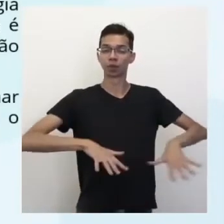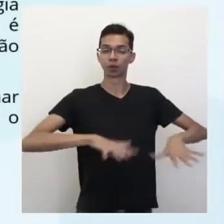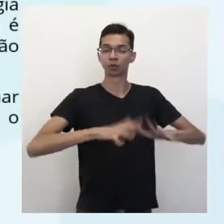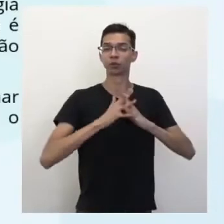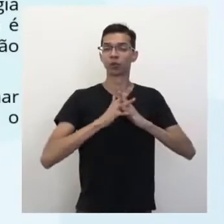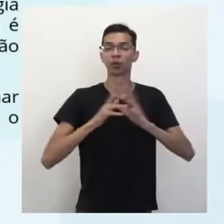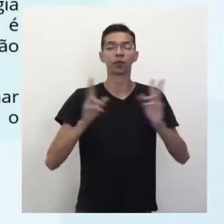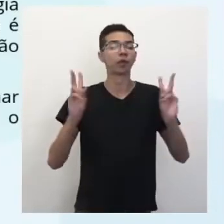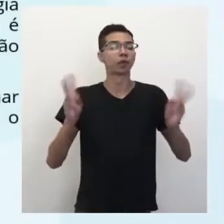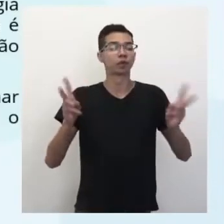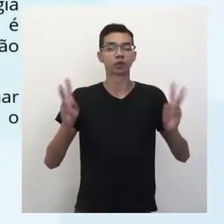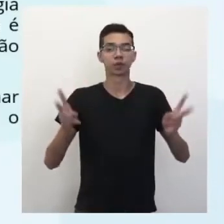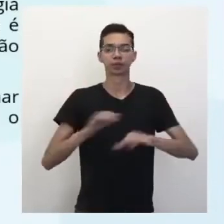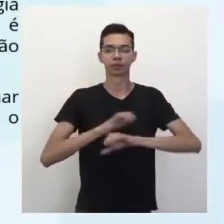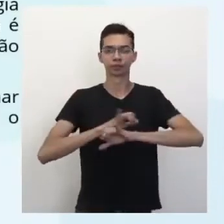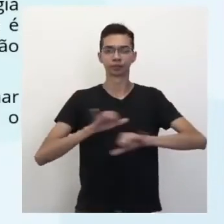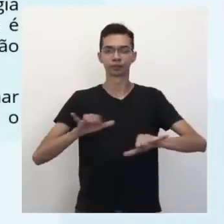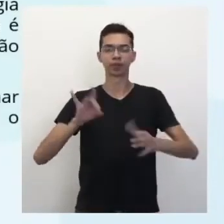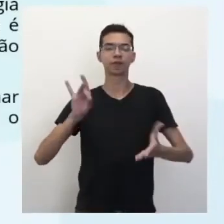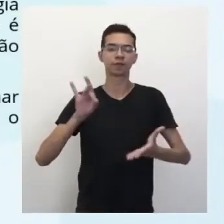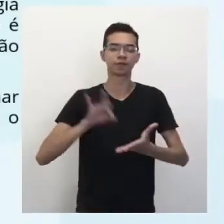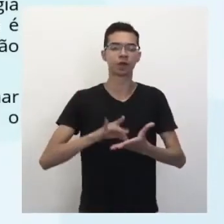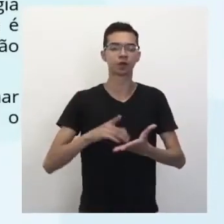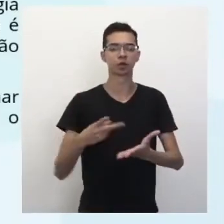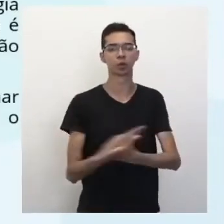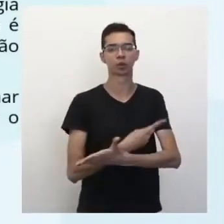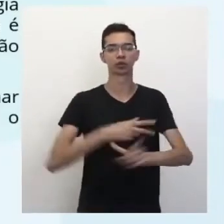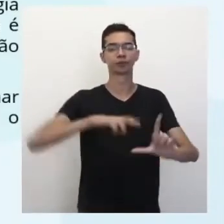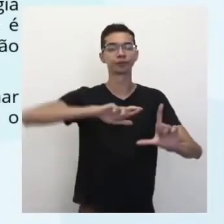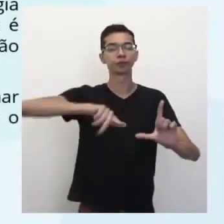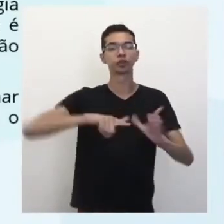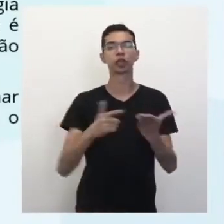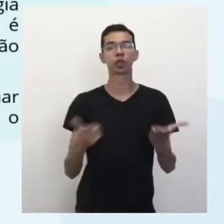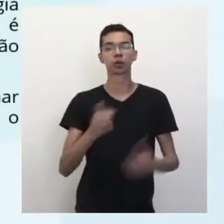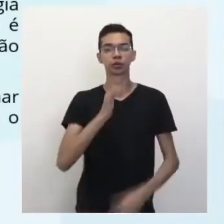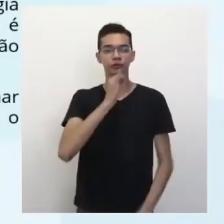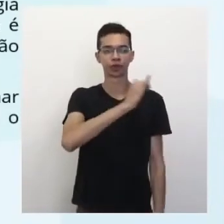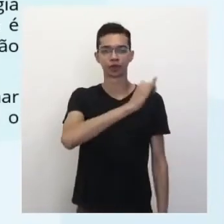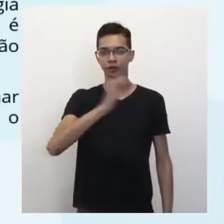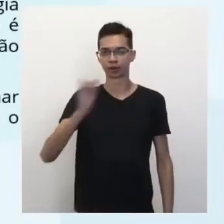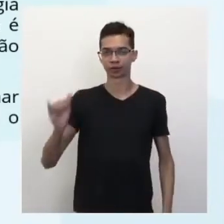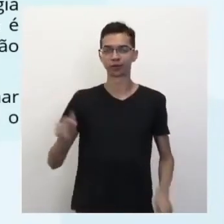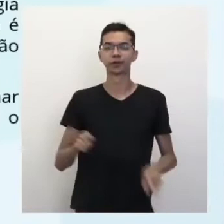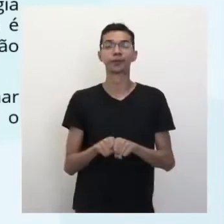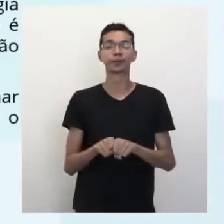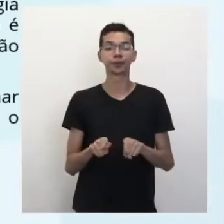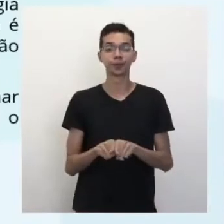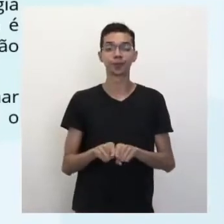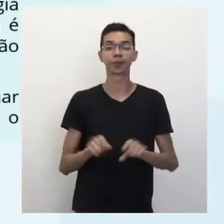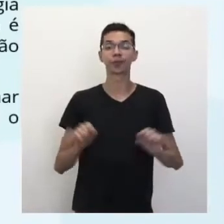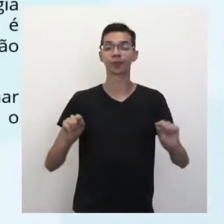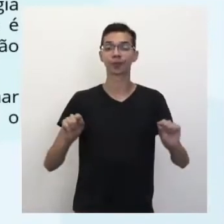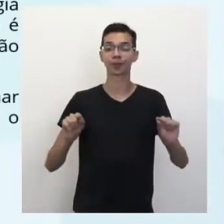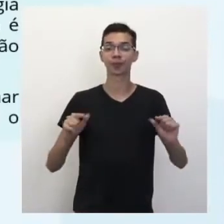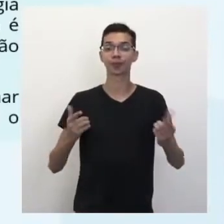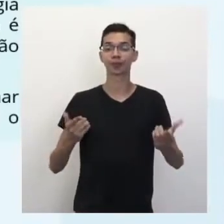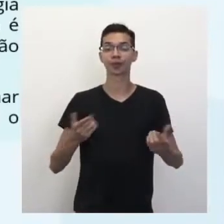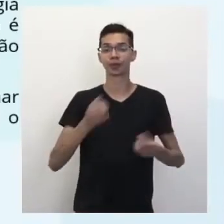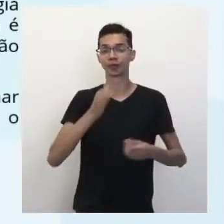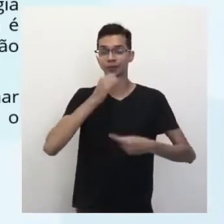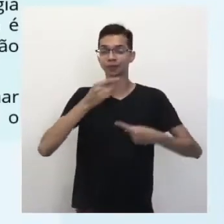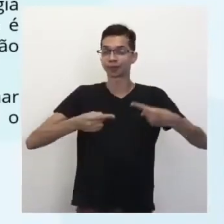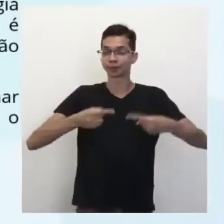que é notícia e fato divulgado pelo veículo jornalístico e o que é agenda política do próprio veículo ou